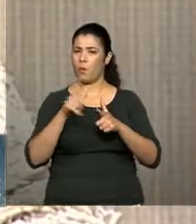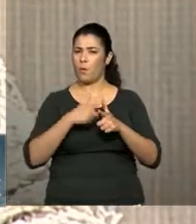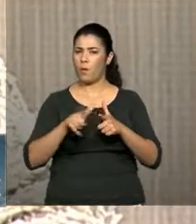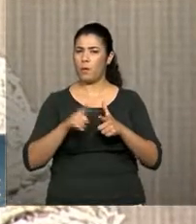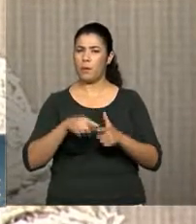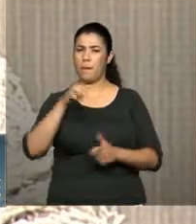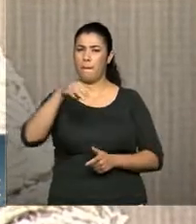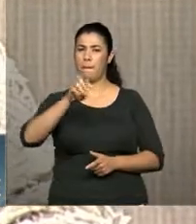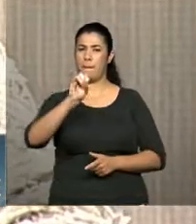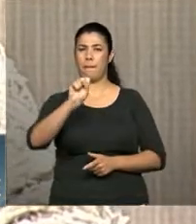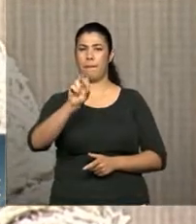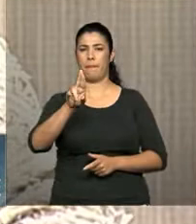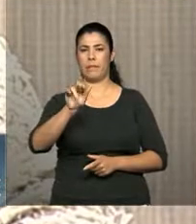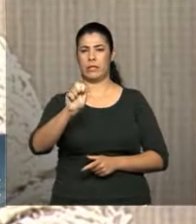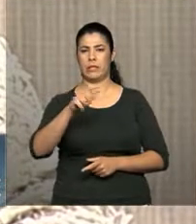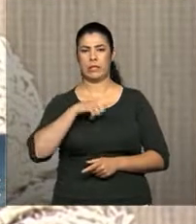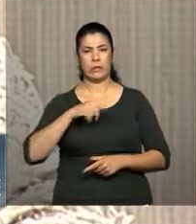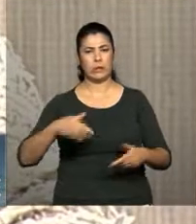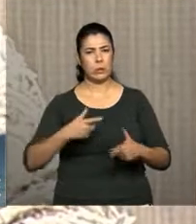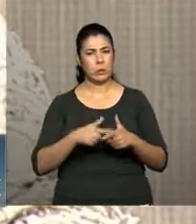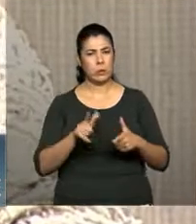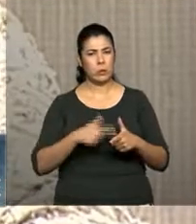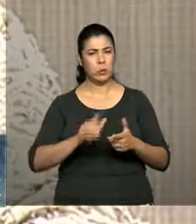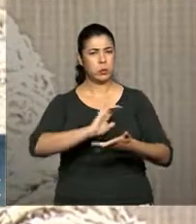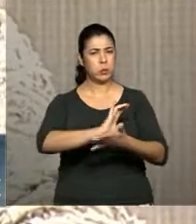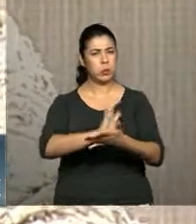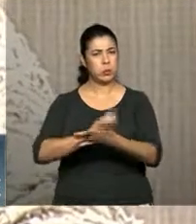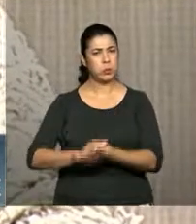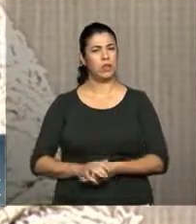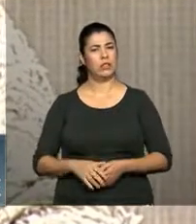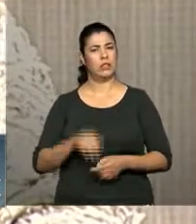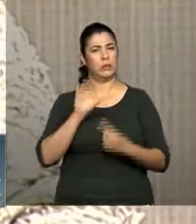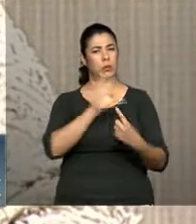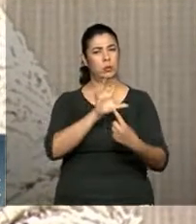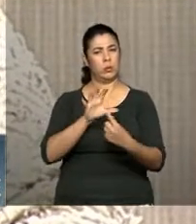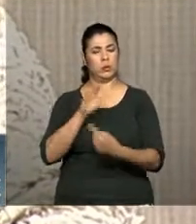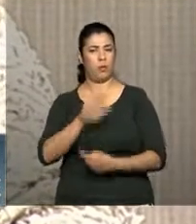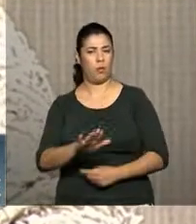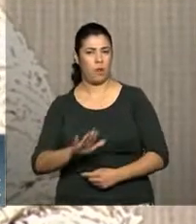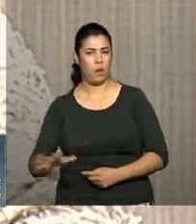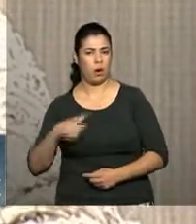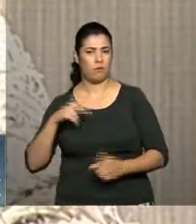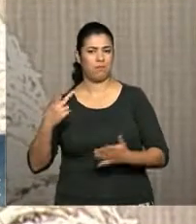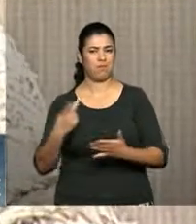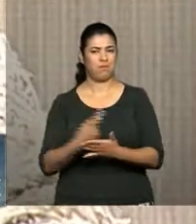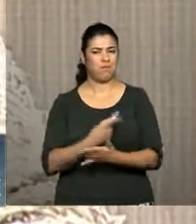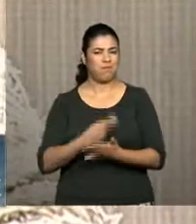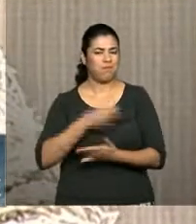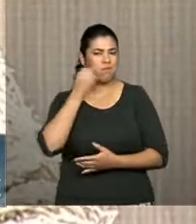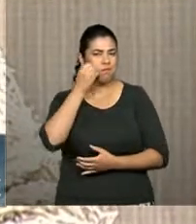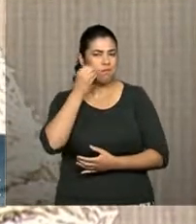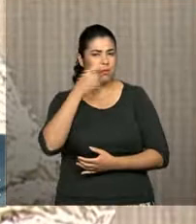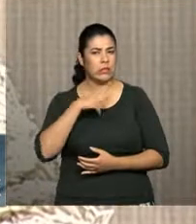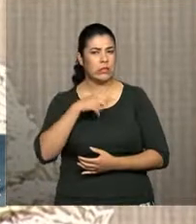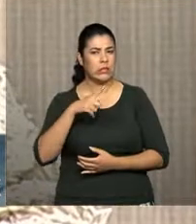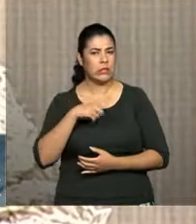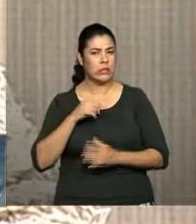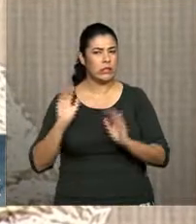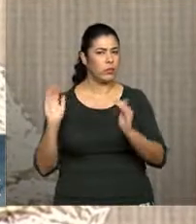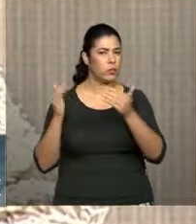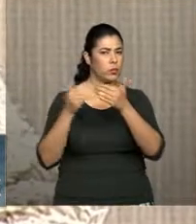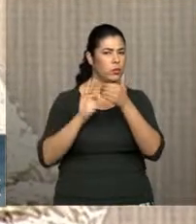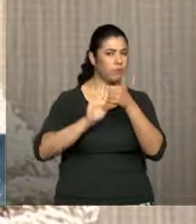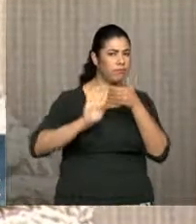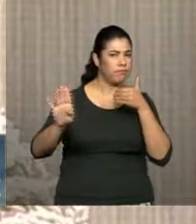cerceia direitos das nossas crianças as crianças medidas a situação de pobreza e de miséria terciado direito à alimentação